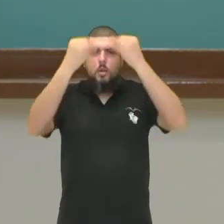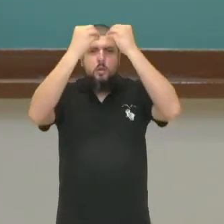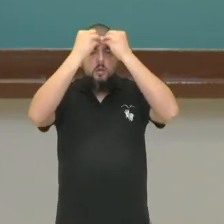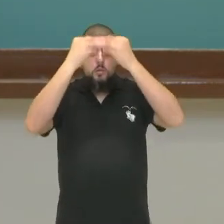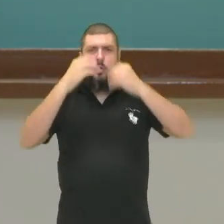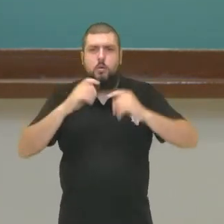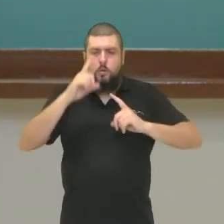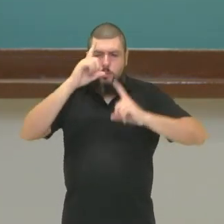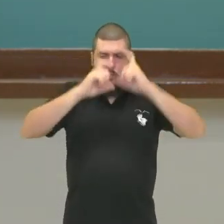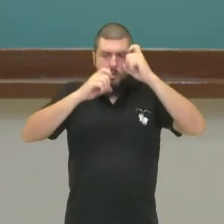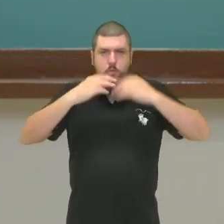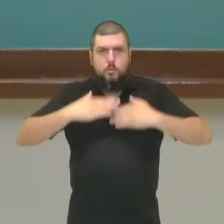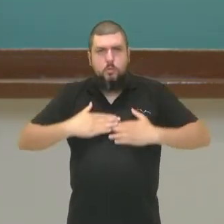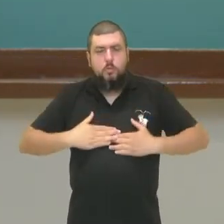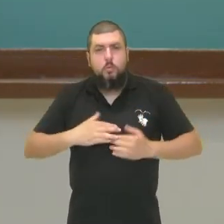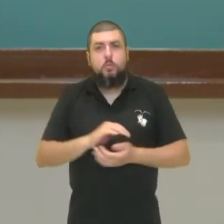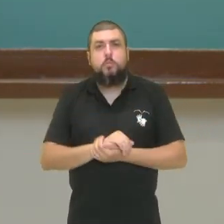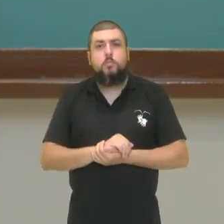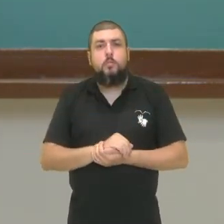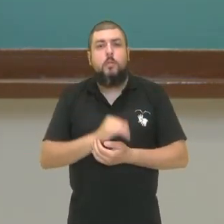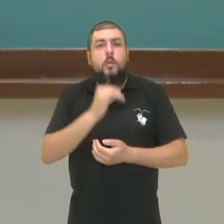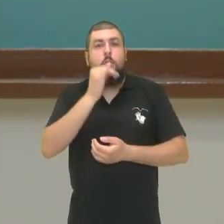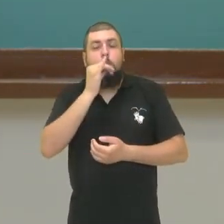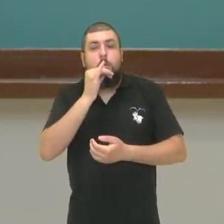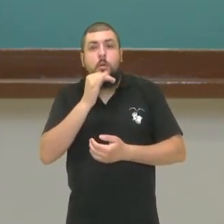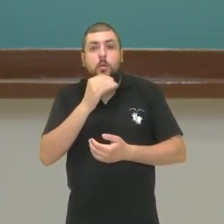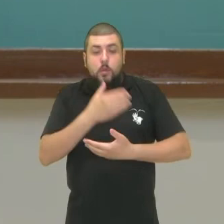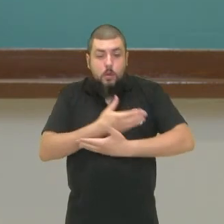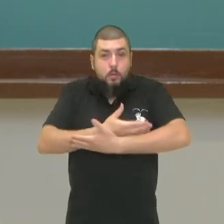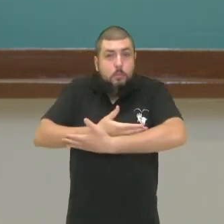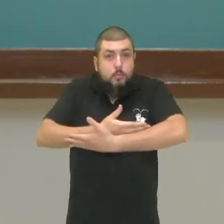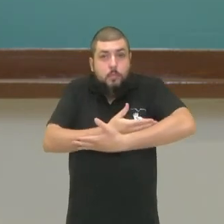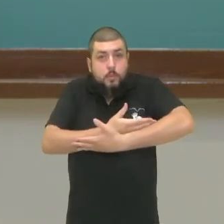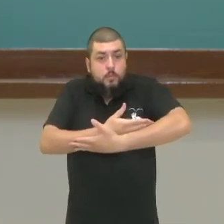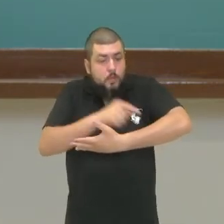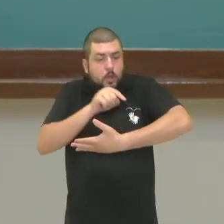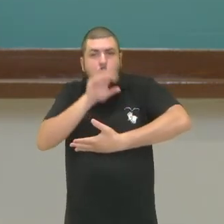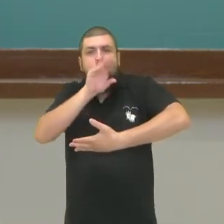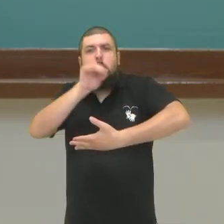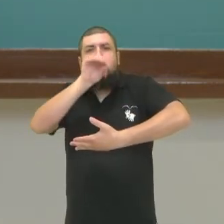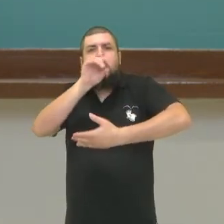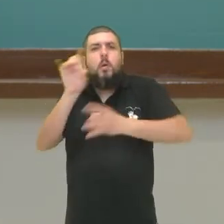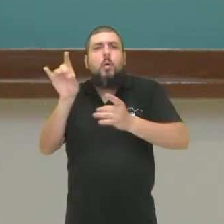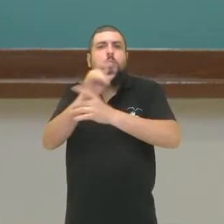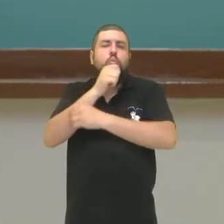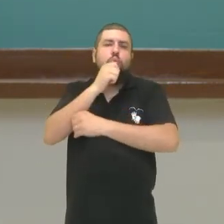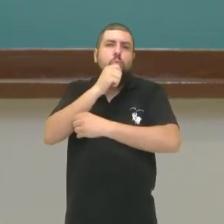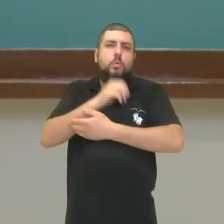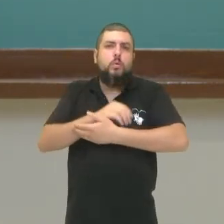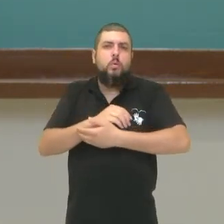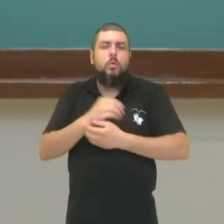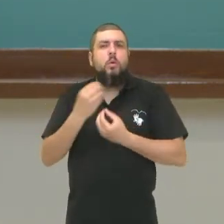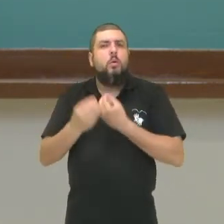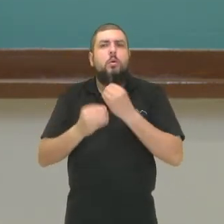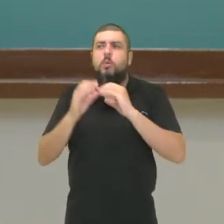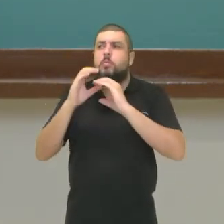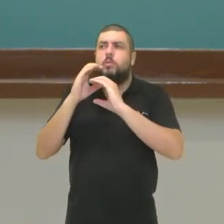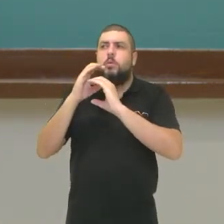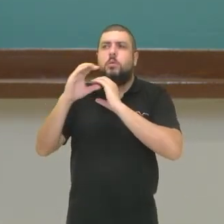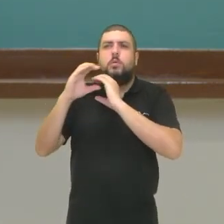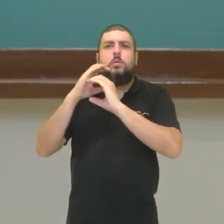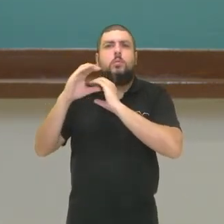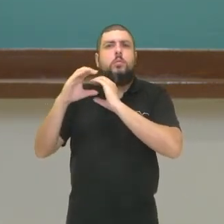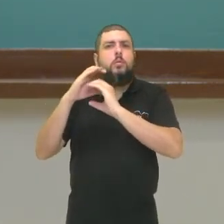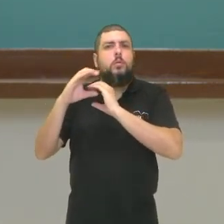Um bebê, ele muitas vezes ele não fala, não, muitas vezes não, né? Um bebê não fala. E como é que ele se comunica com a sua